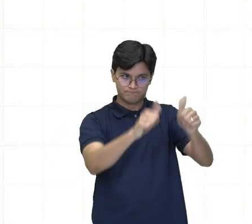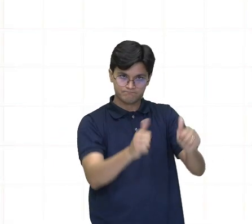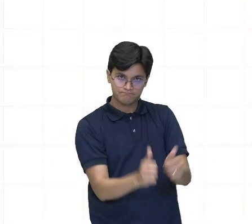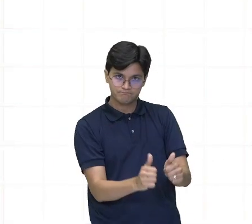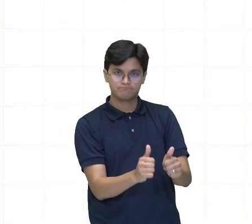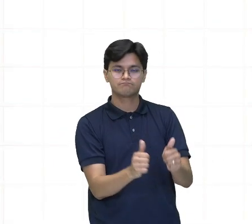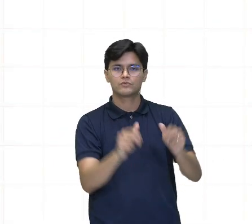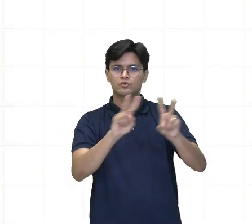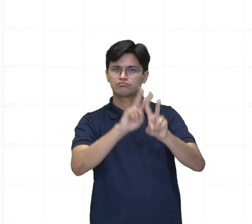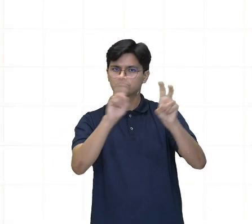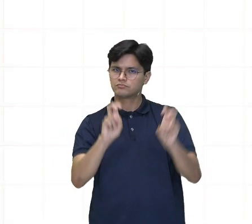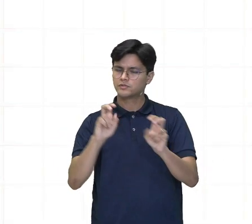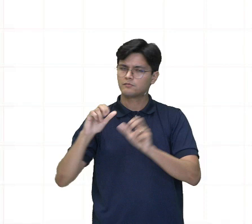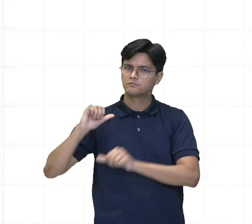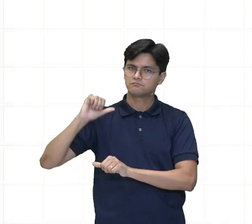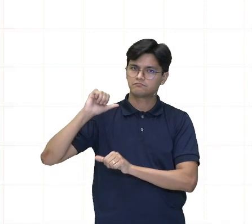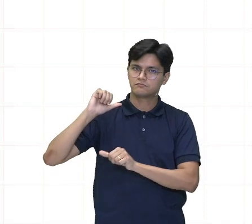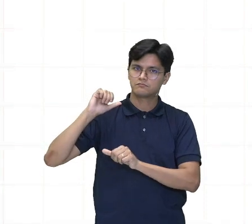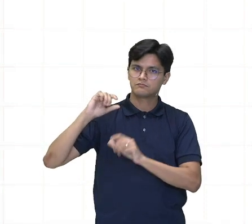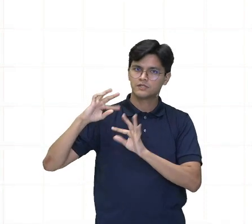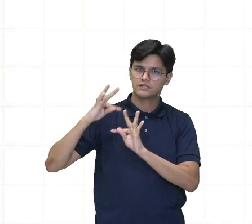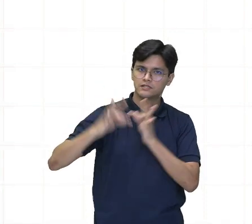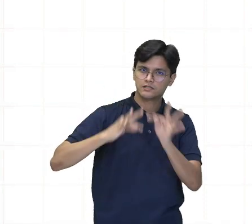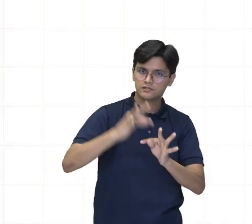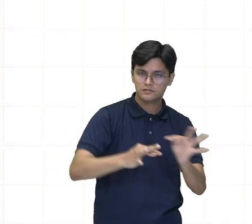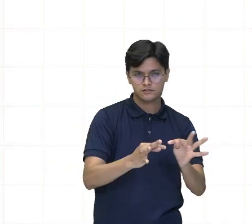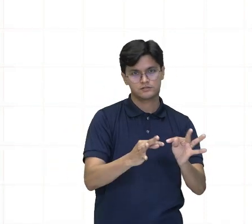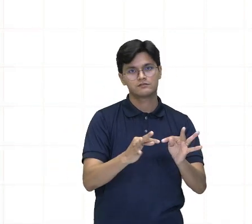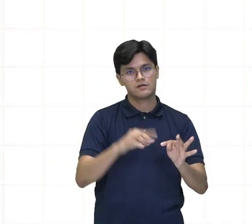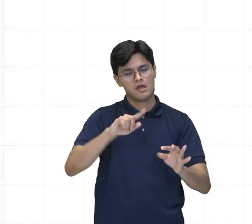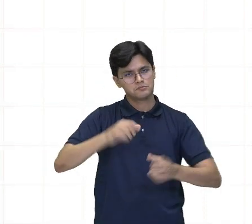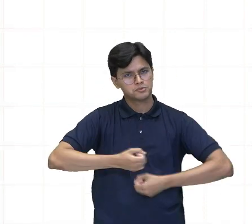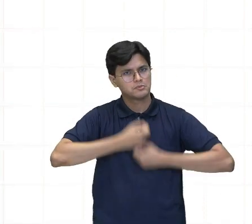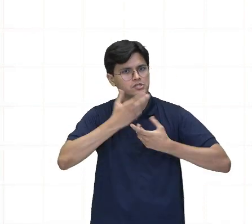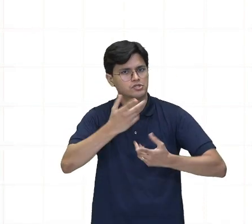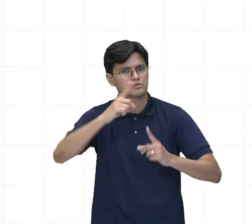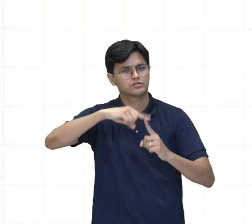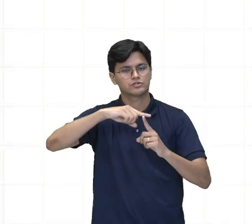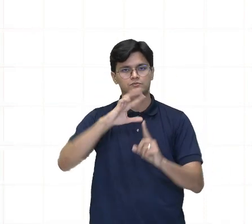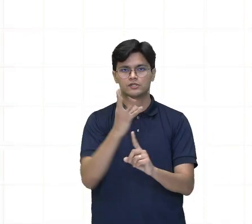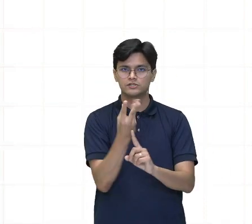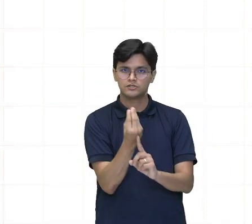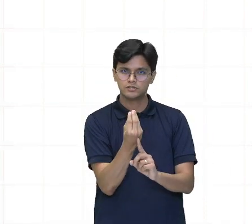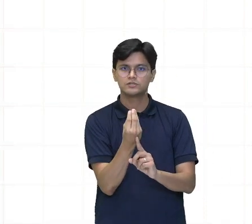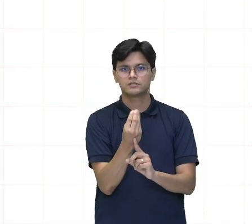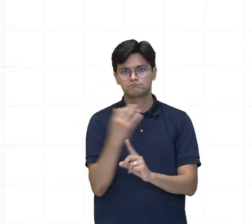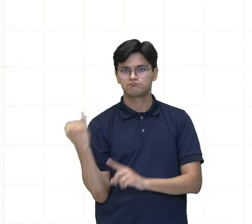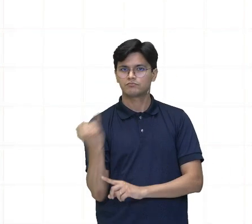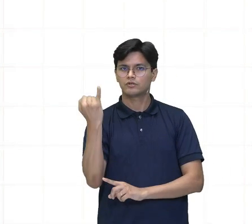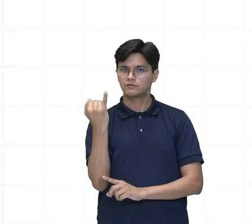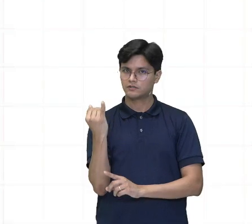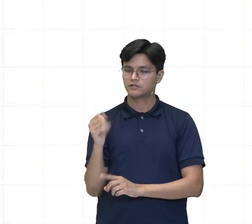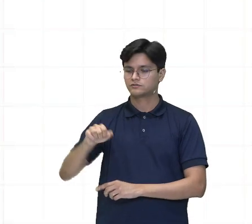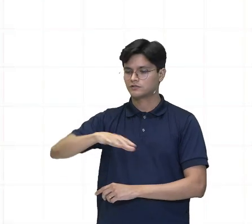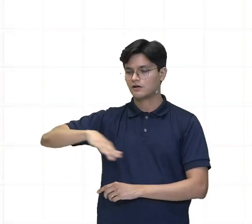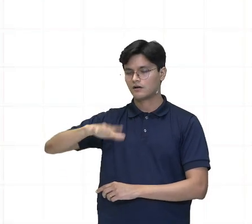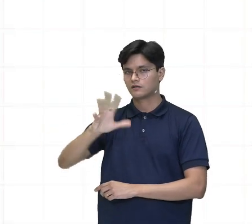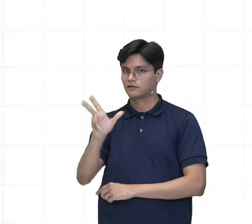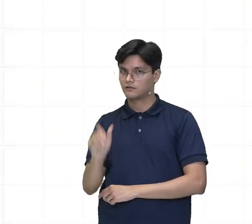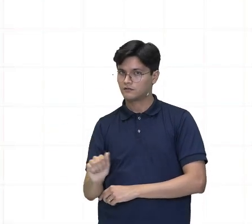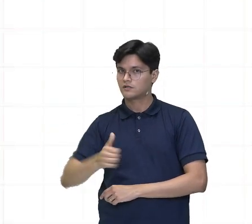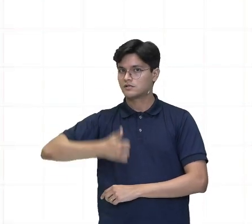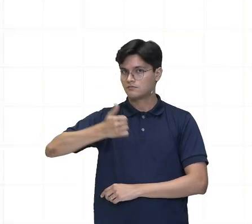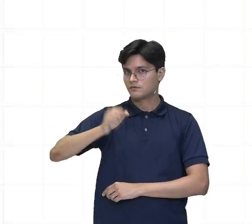temas tradicionais são importantes expressões artísticas dos africanos. Então, nós temos aqui na primeira imagem uma